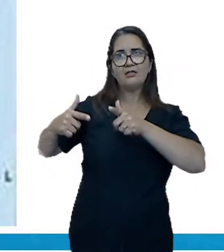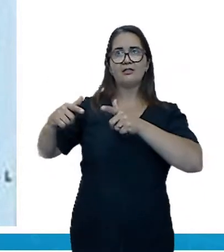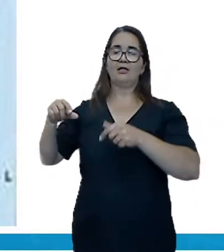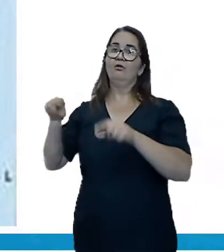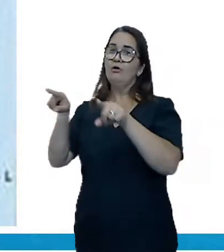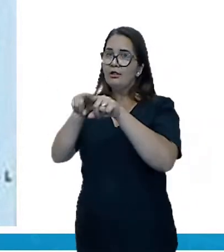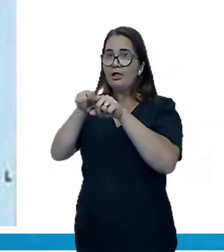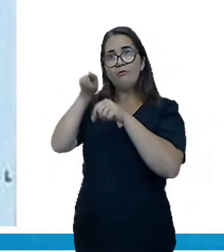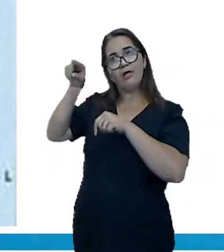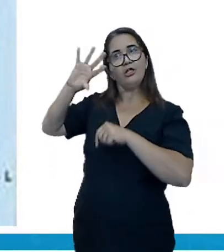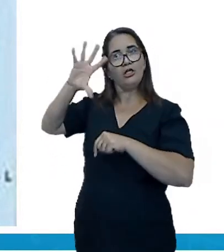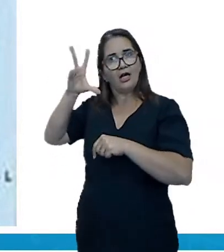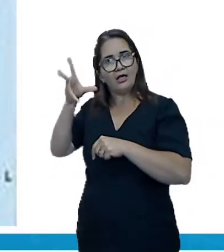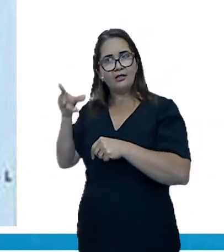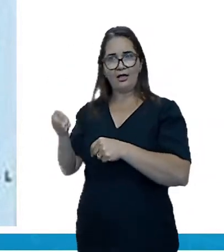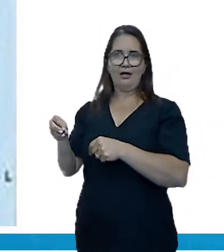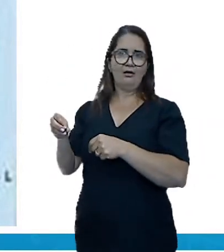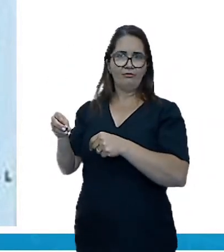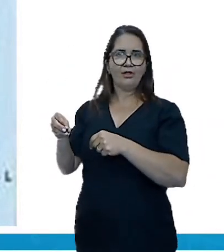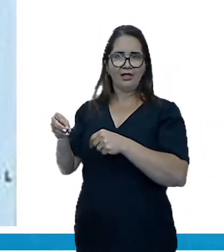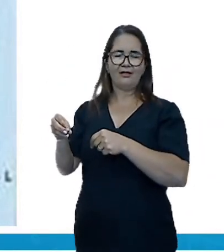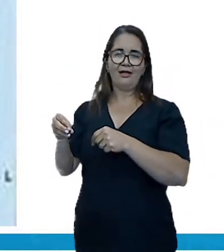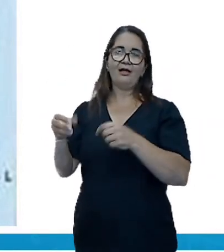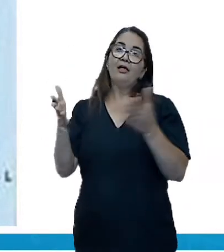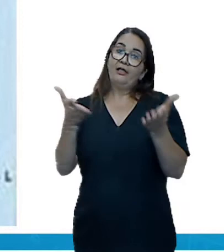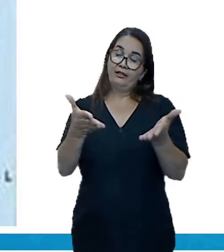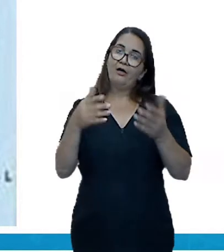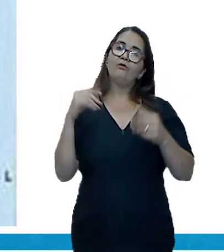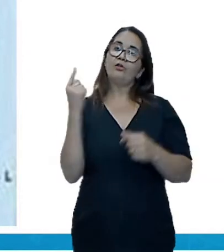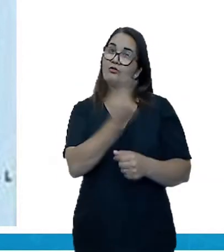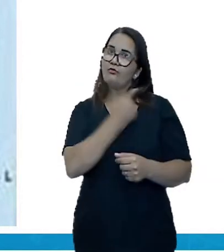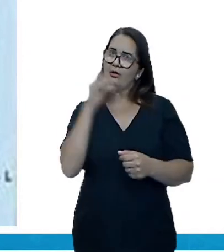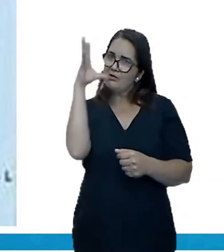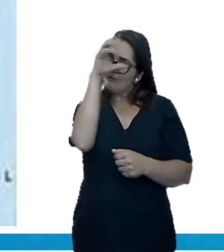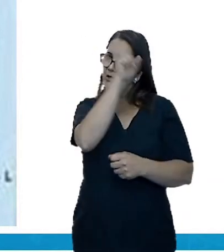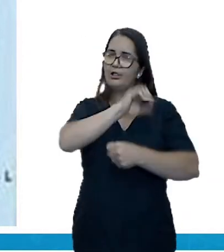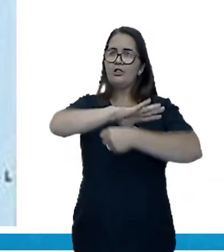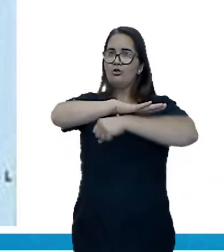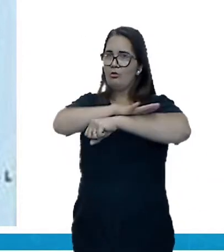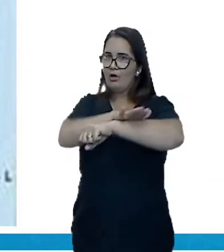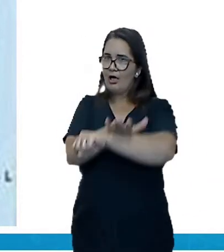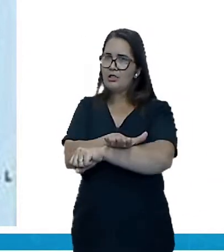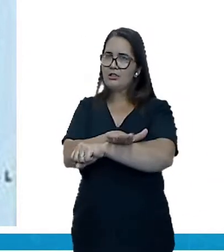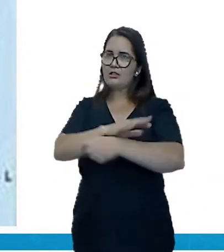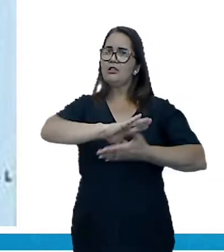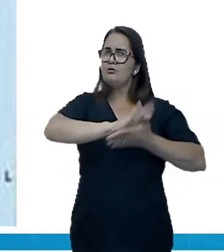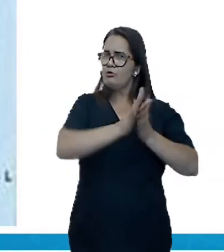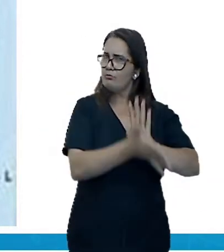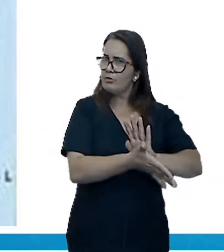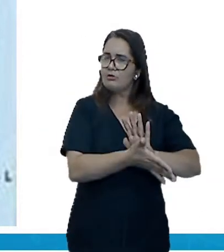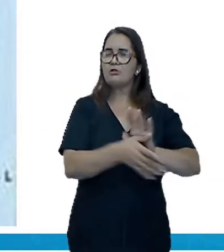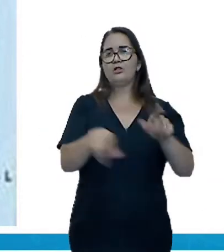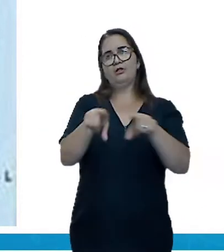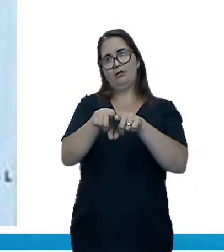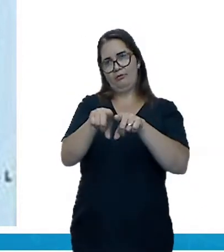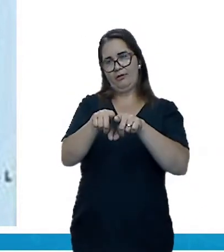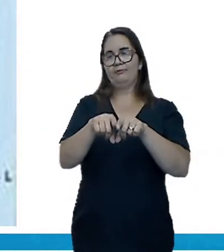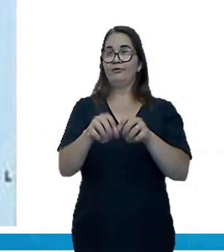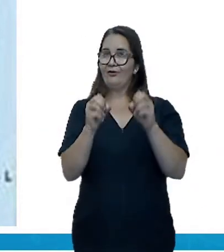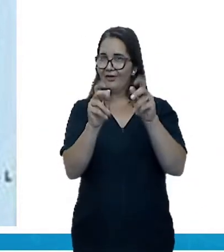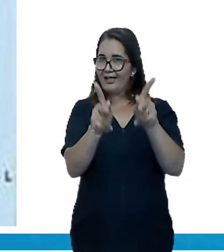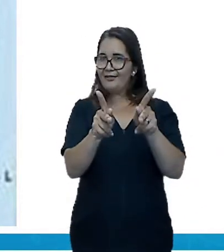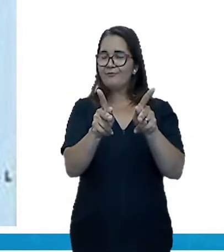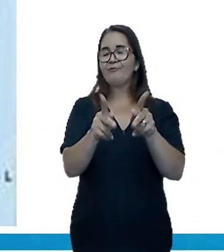entrar dentro da xenofobia e dentro do racismo, ok? Bom, há 12 mil anos, os primeiros